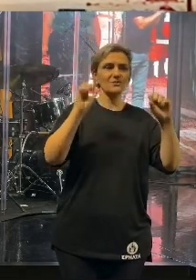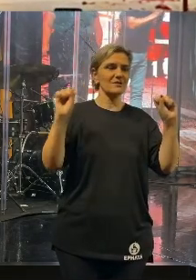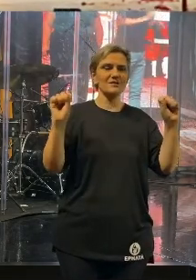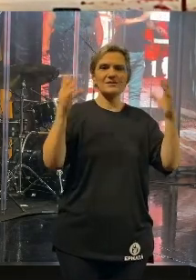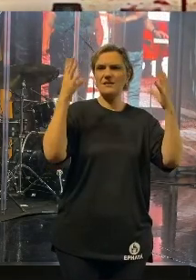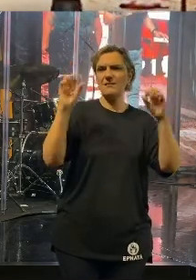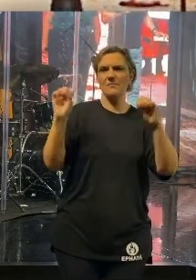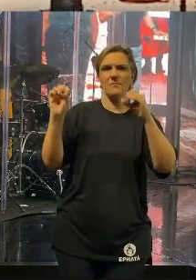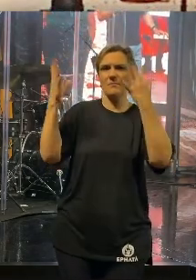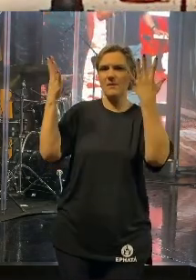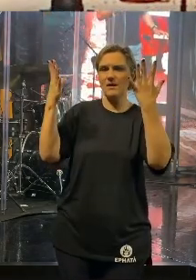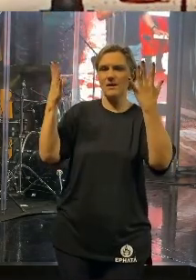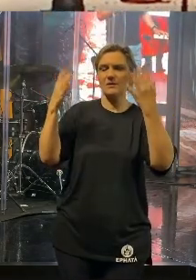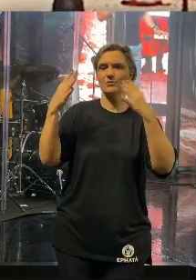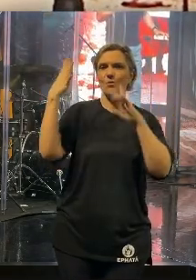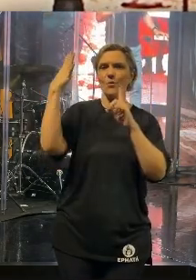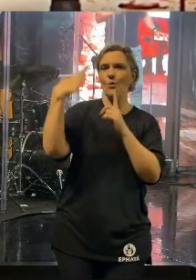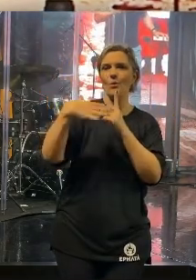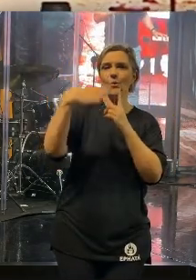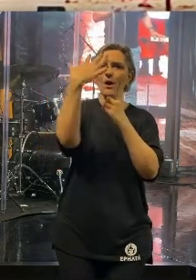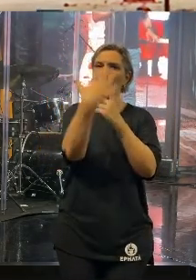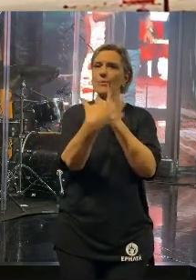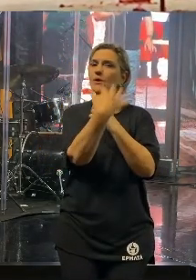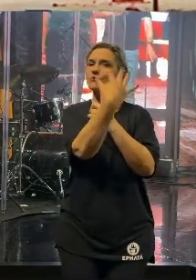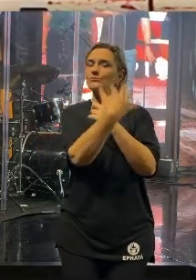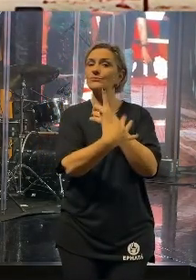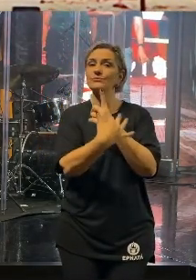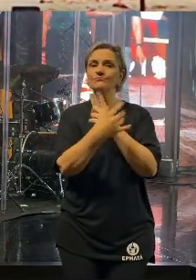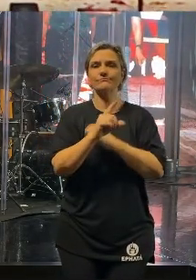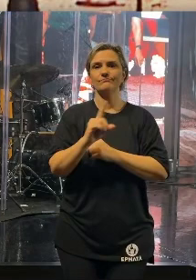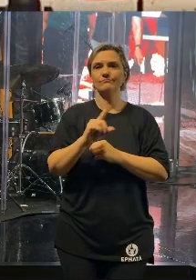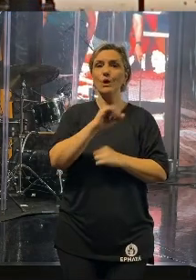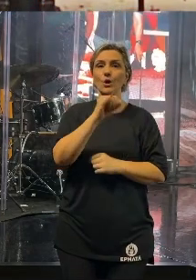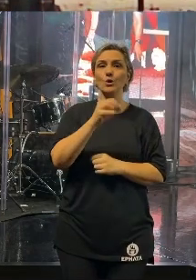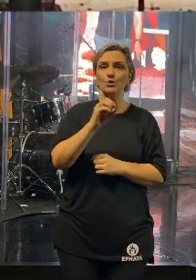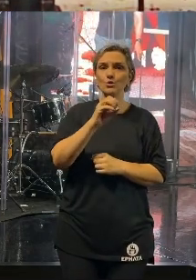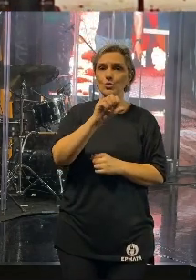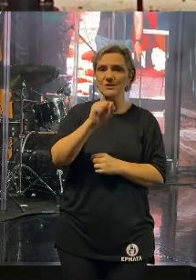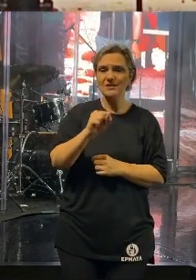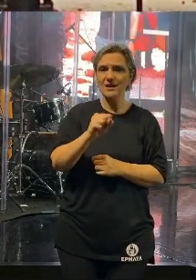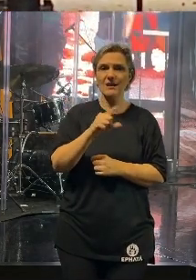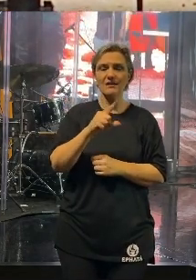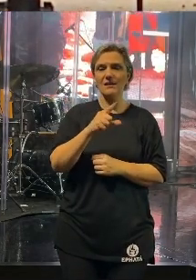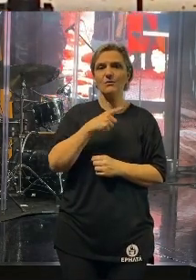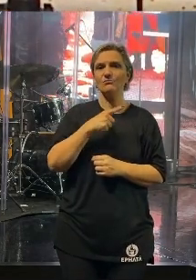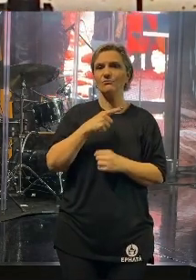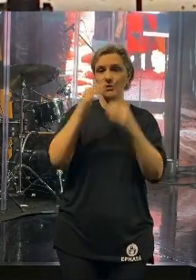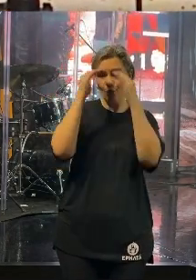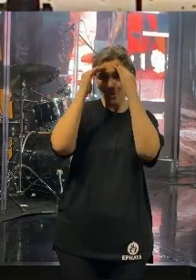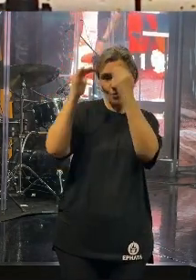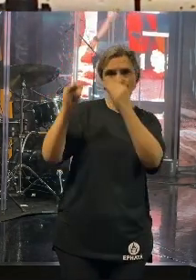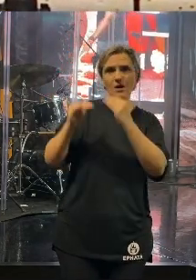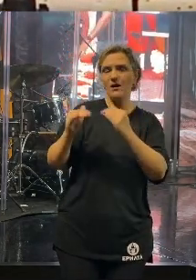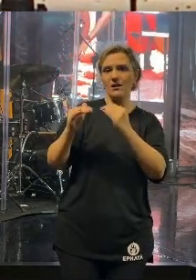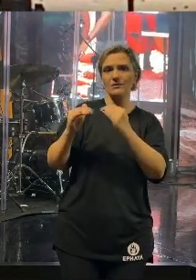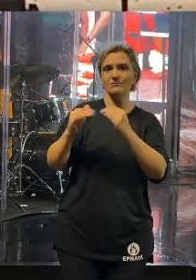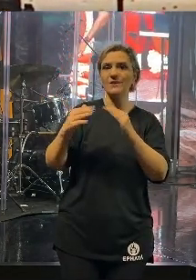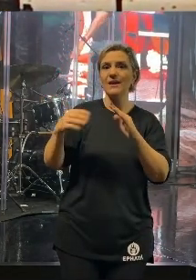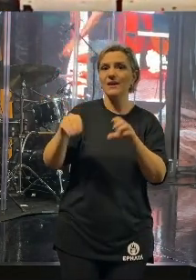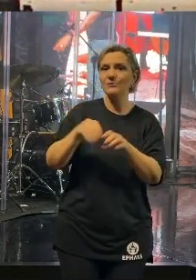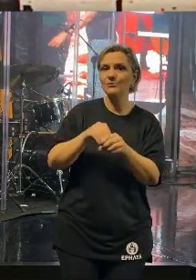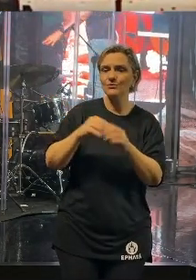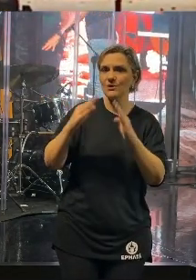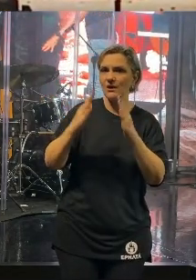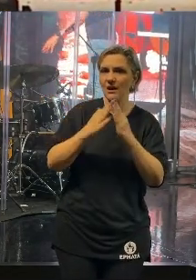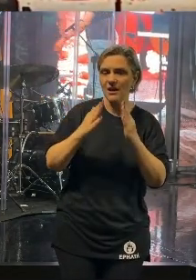celebrado. José foi desonrado em casa, desonrado no poço, desonrado na